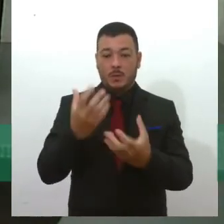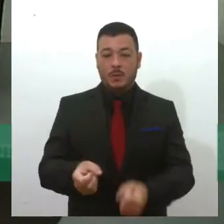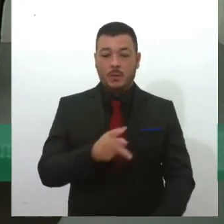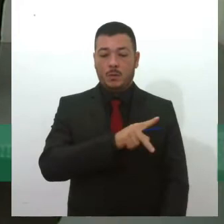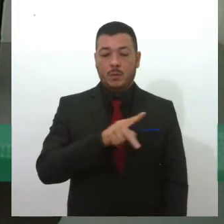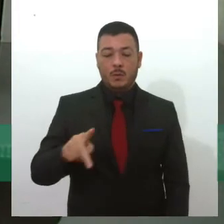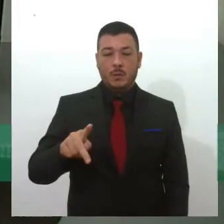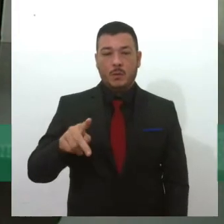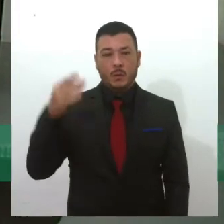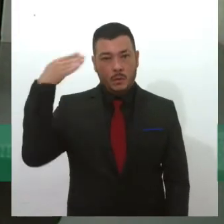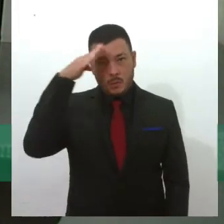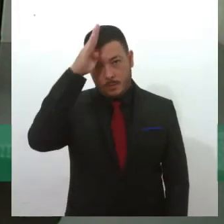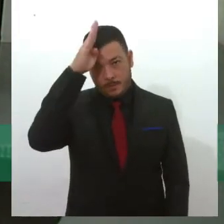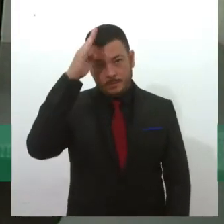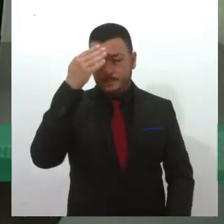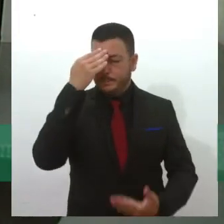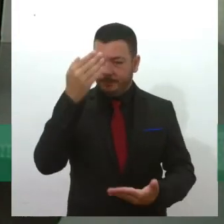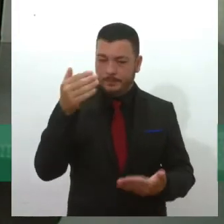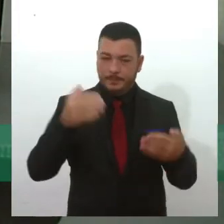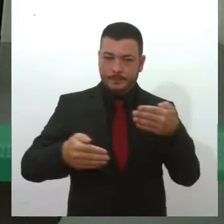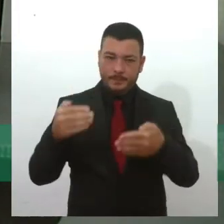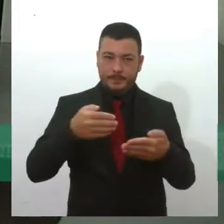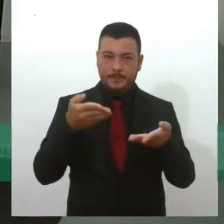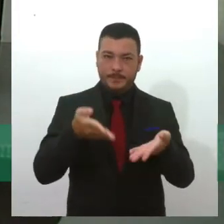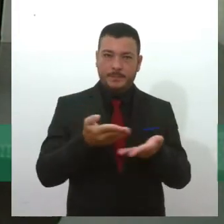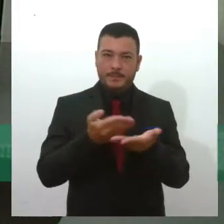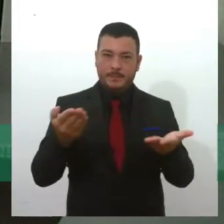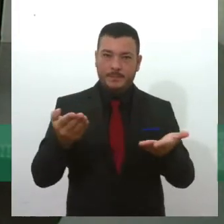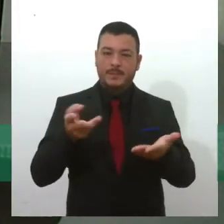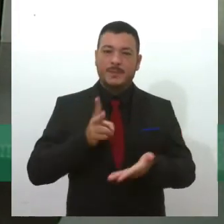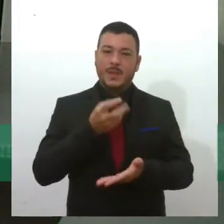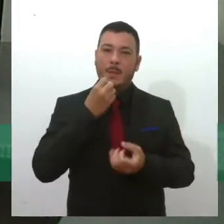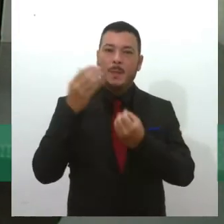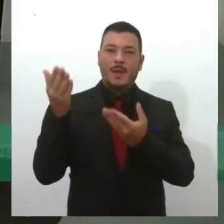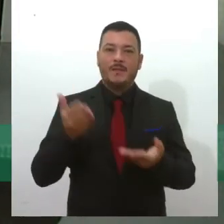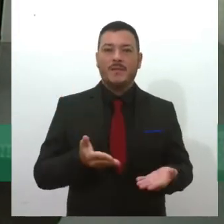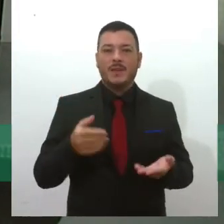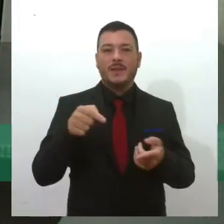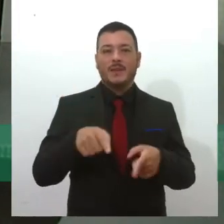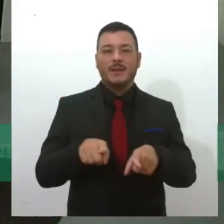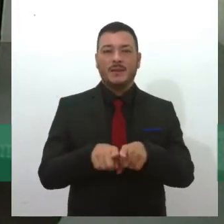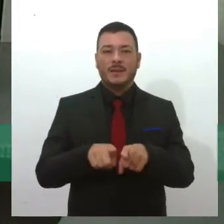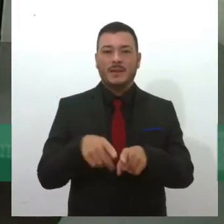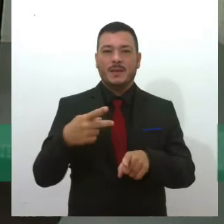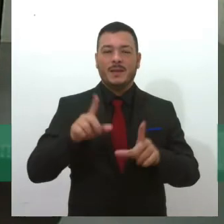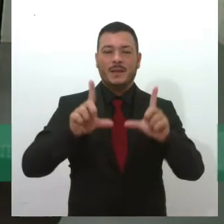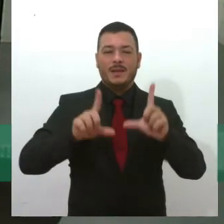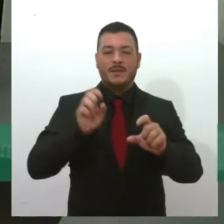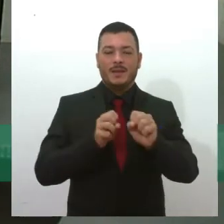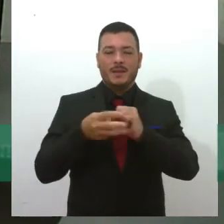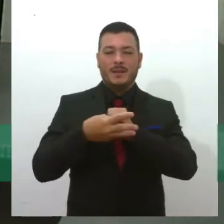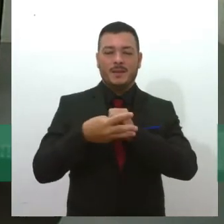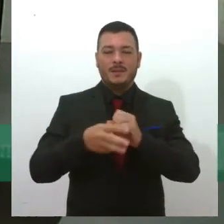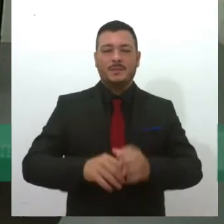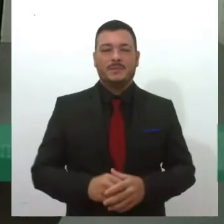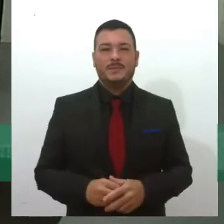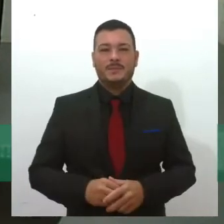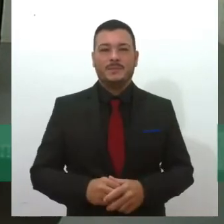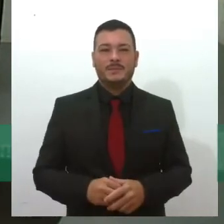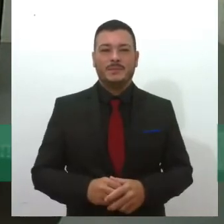da República. Muito obrigada pela participação de vocês. Sejam sempre muito bem-vindos aqui à TV Alese.